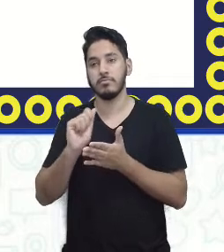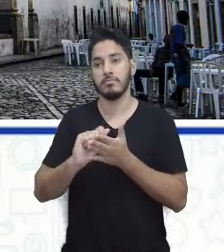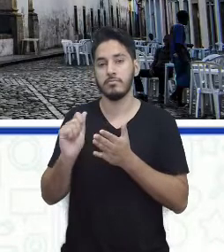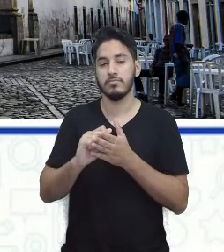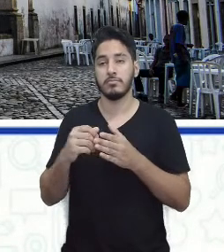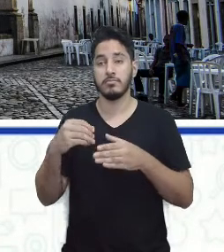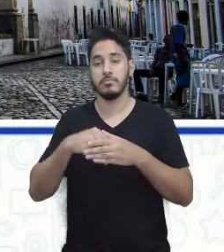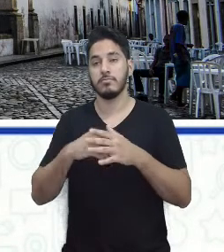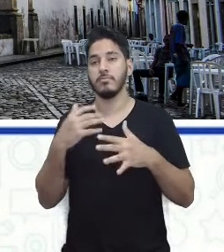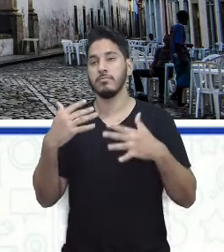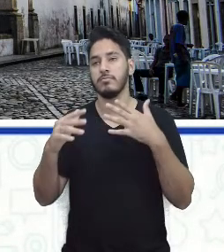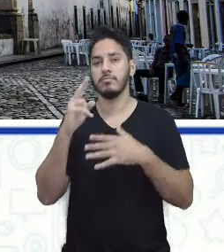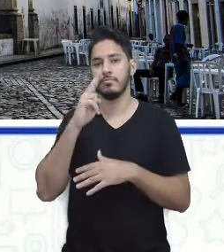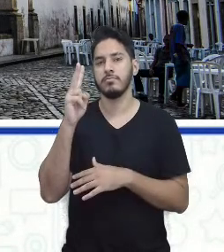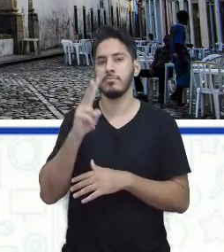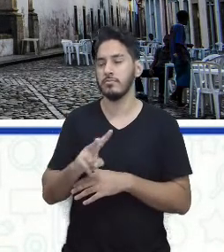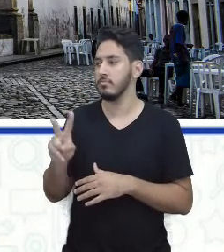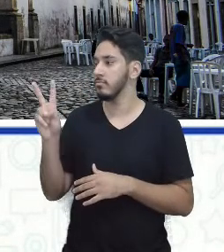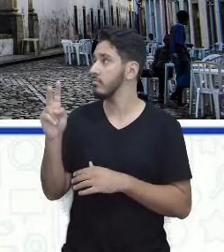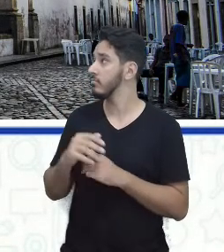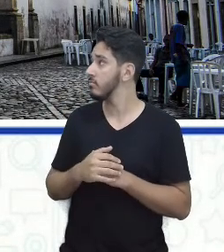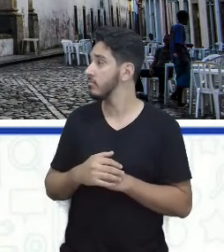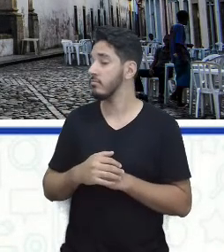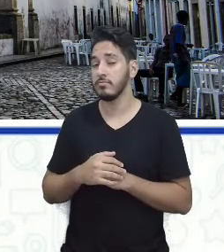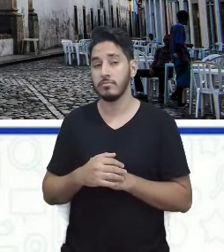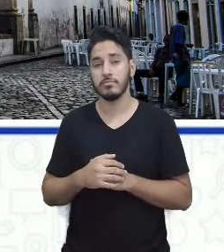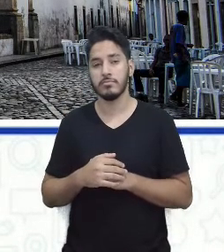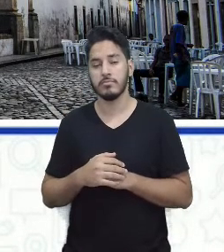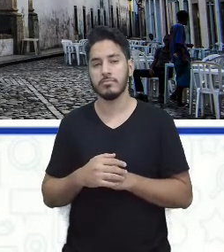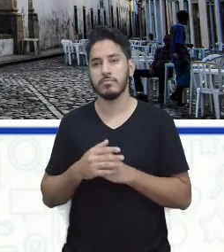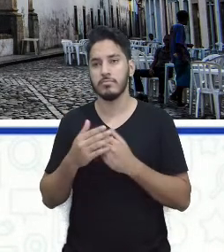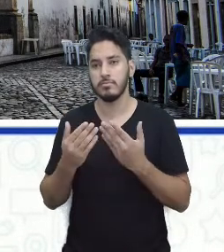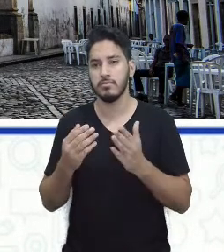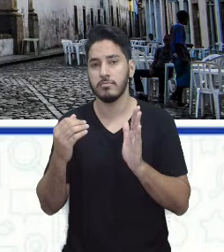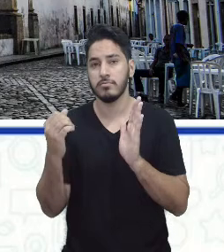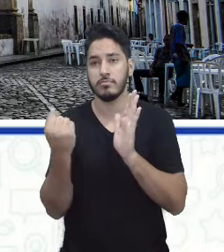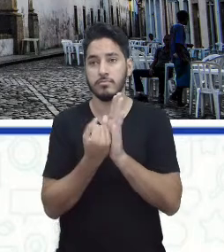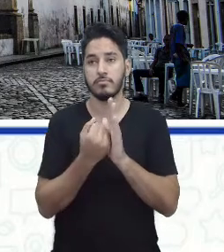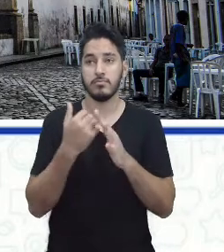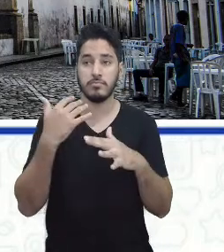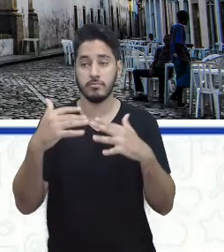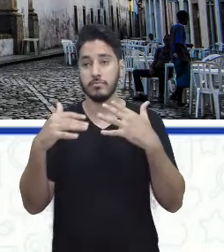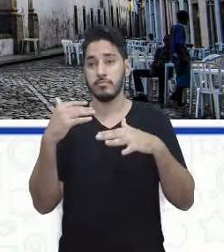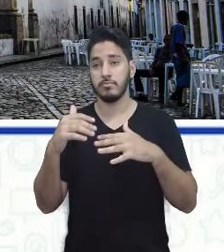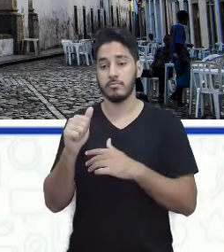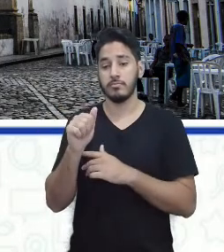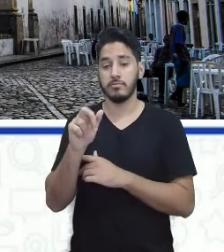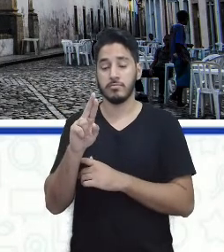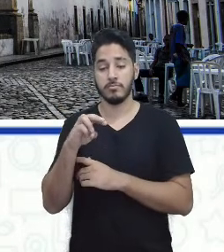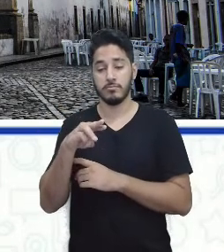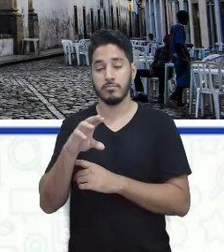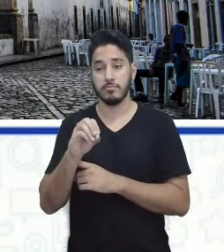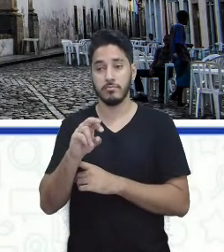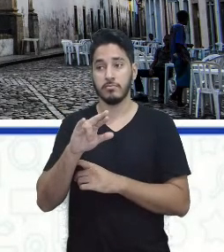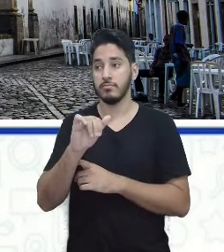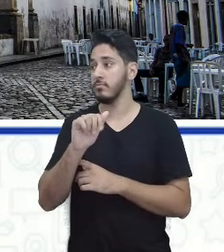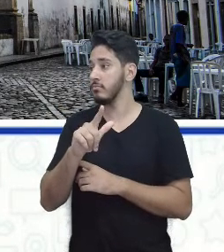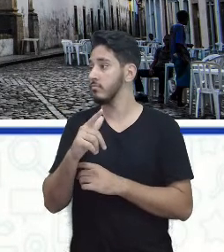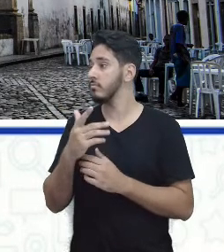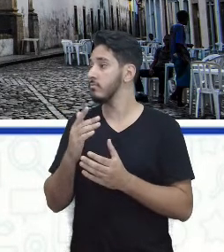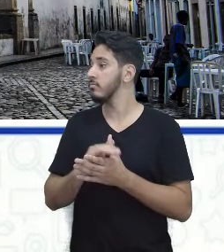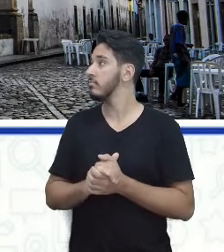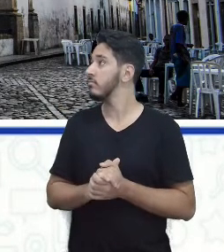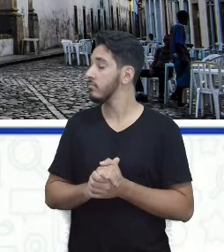do movimento. Aí vocês estão vendo aí. Então, como o marco do movimento armorial foi, né,